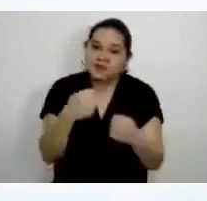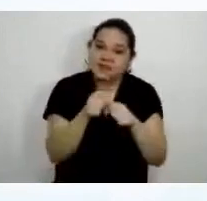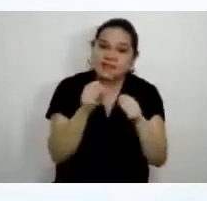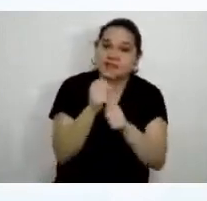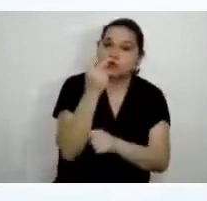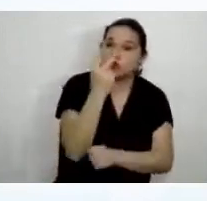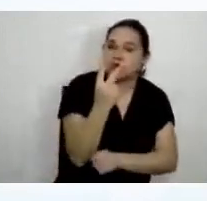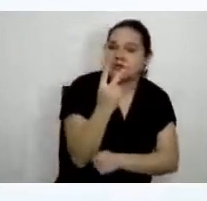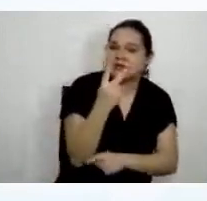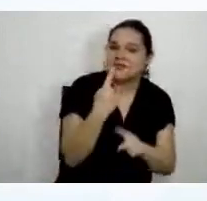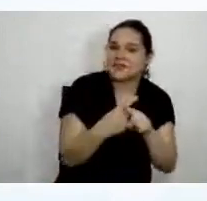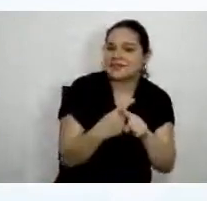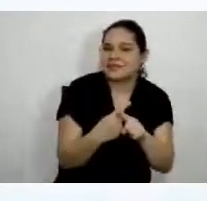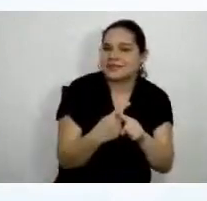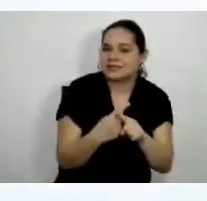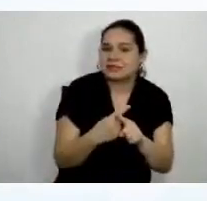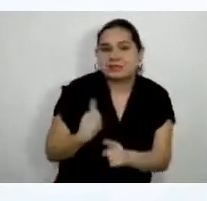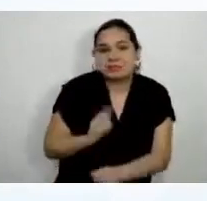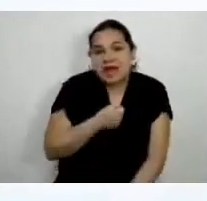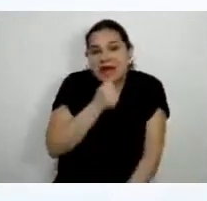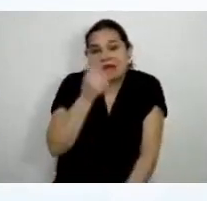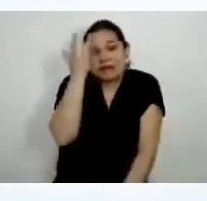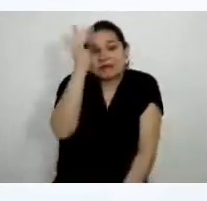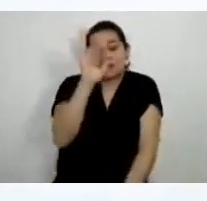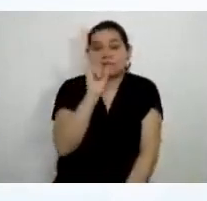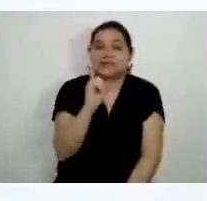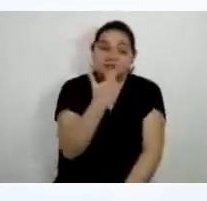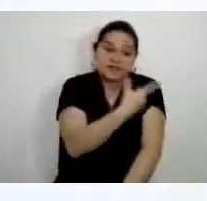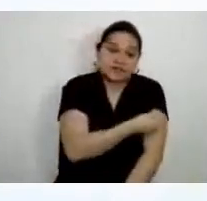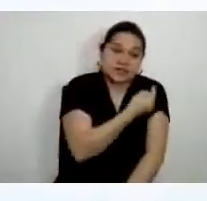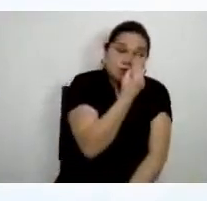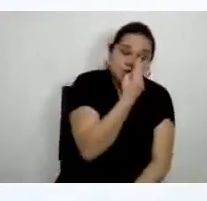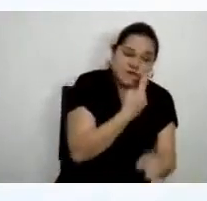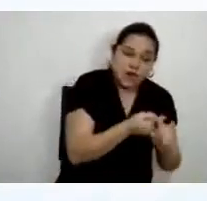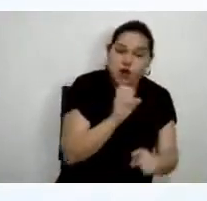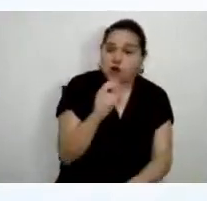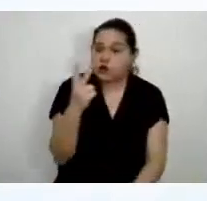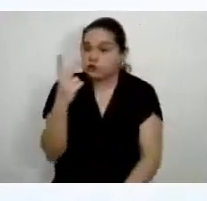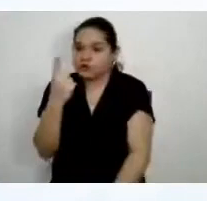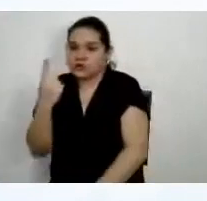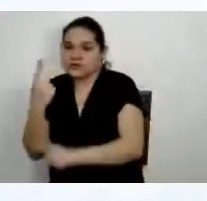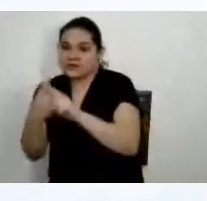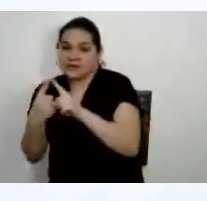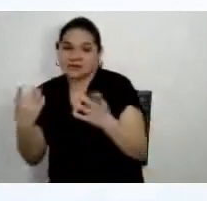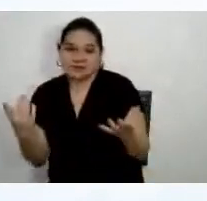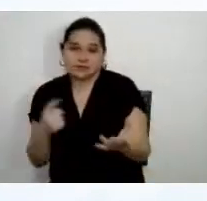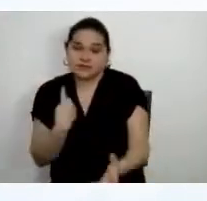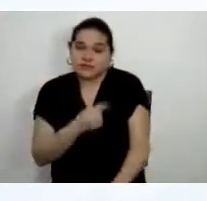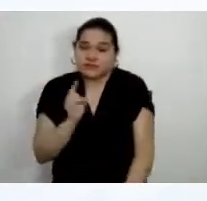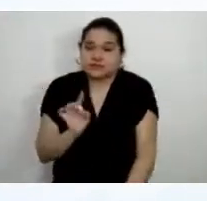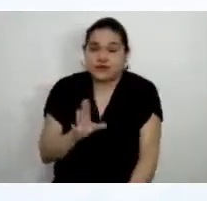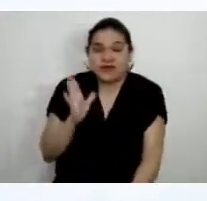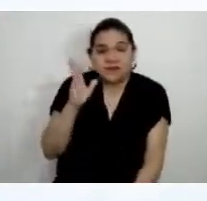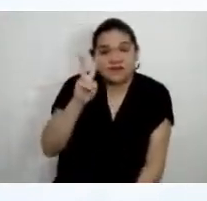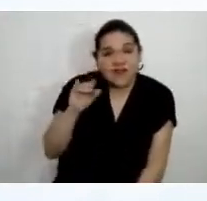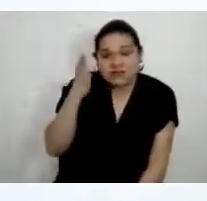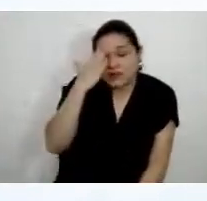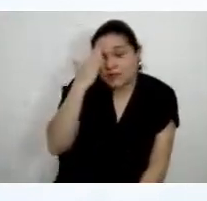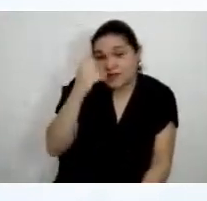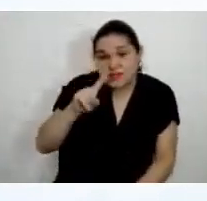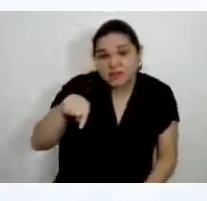2 doses? Isso você não sabe ainda, porque você só vai saber na hora que todo mundo estiver vacinando. Porque você não pode